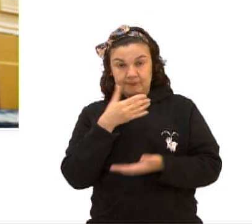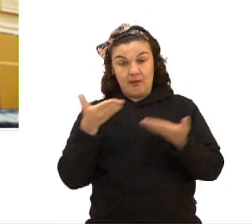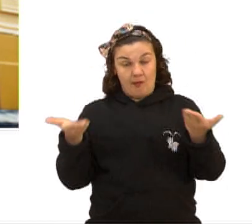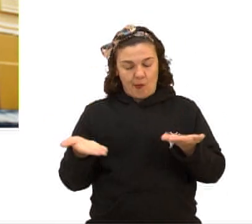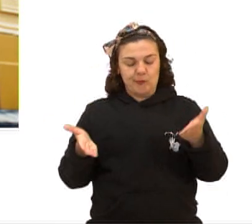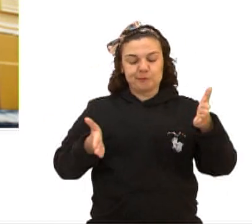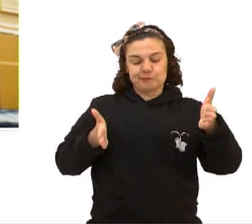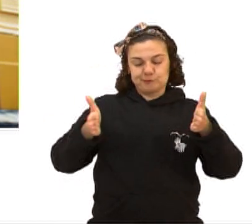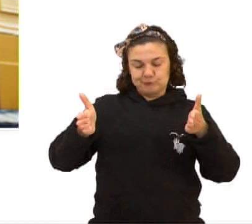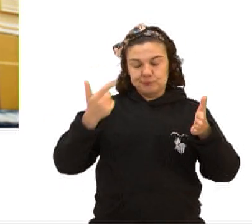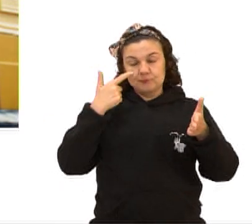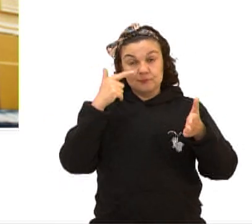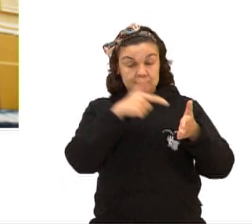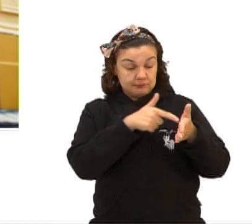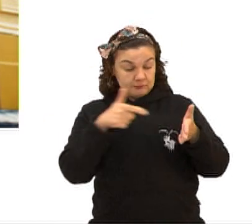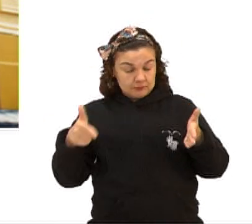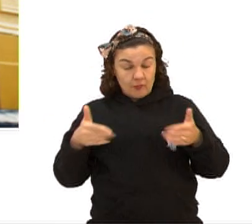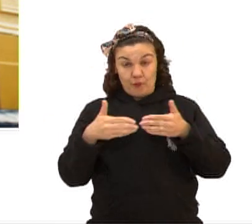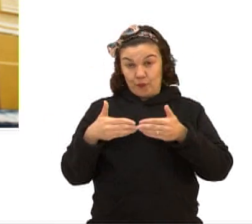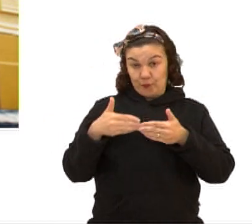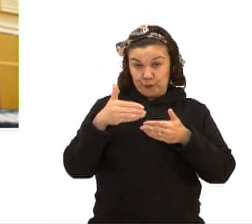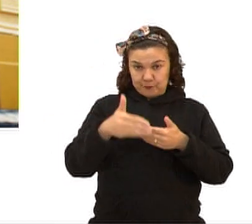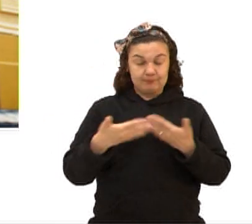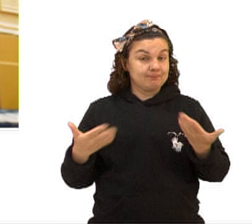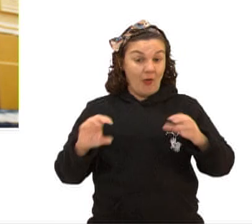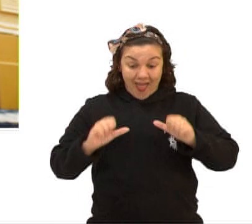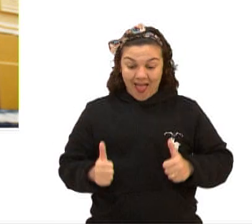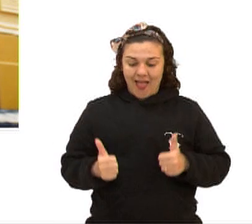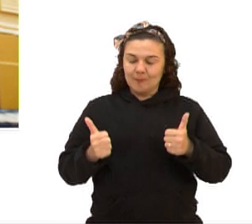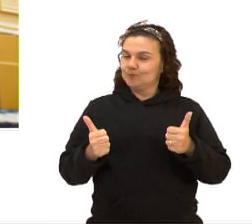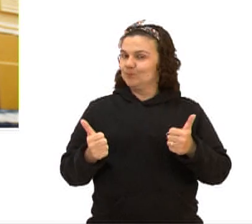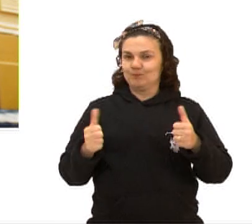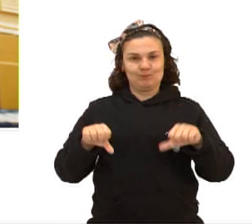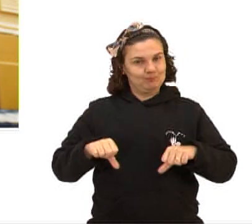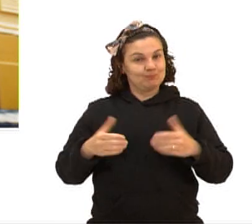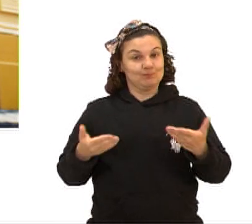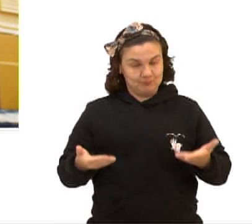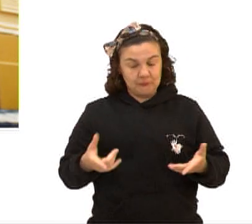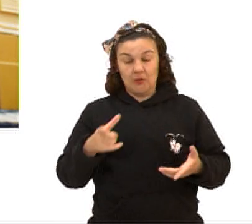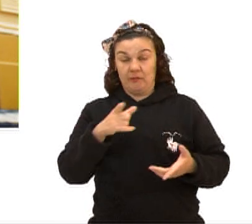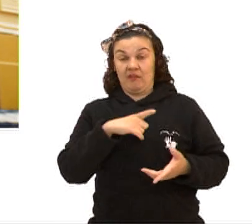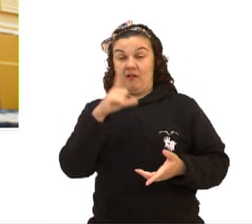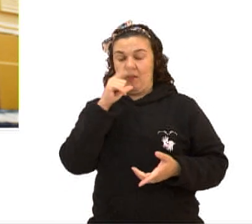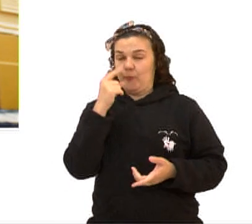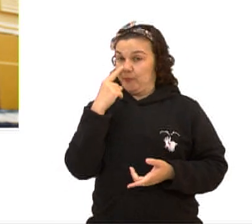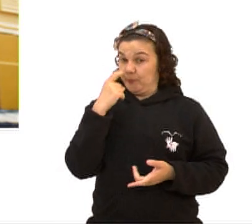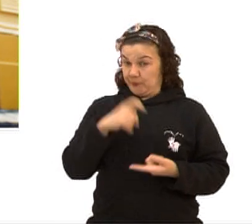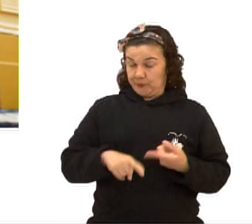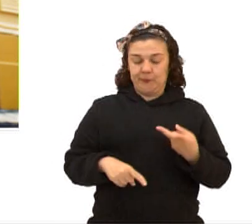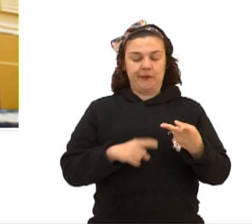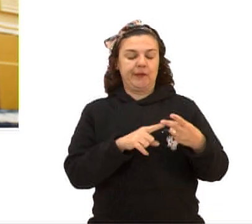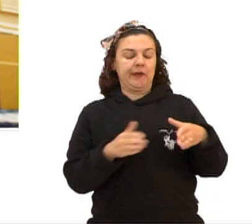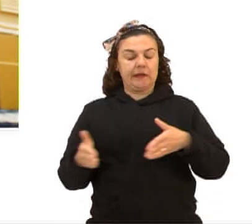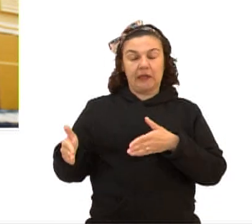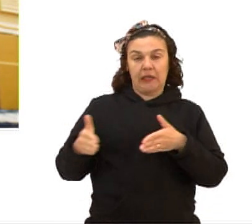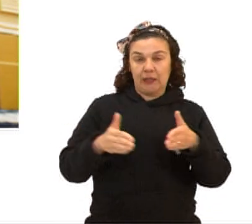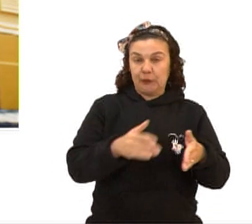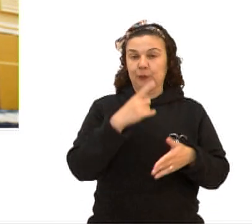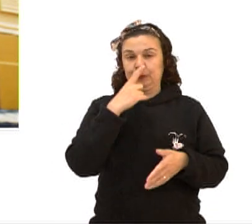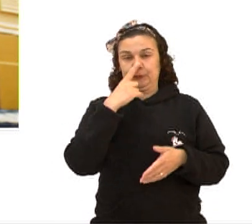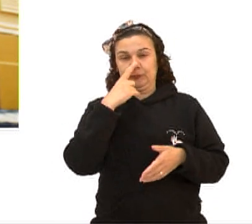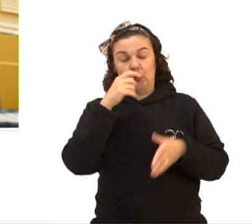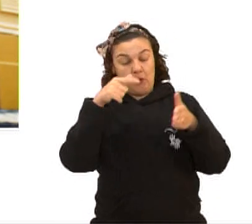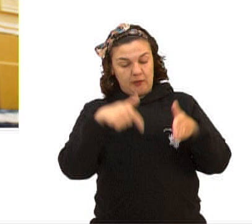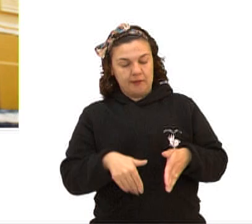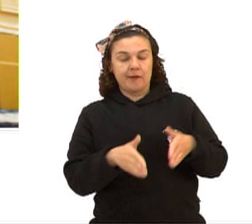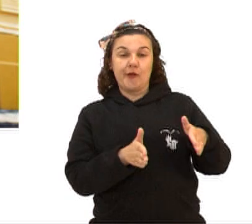as previsões para os recursos hídricos não são animadoras, né? Nós temos muitas águas poluídas, os rios urbanos, normalmente